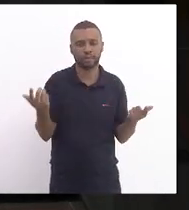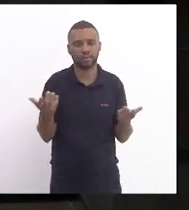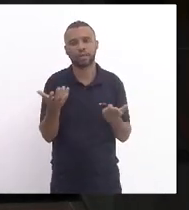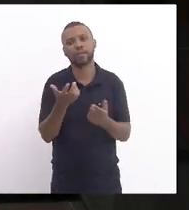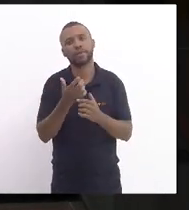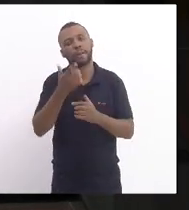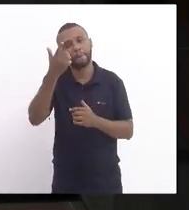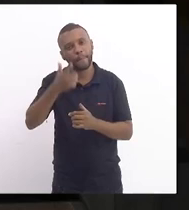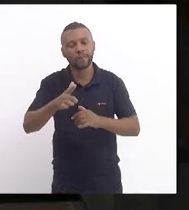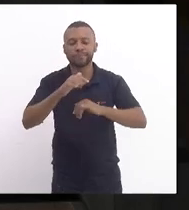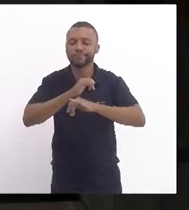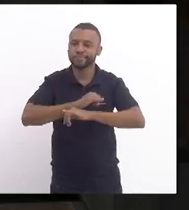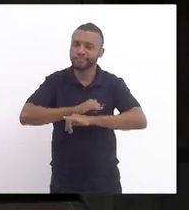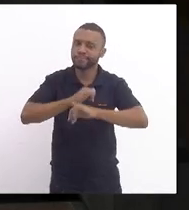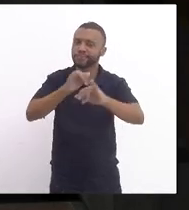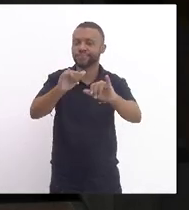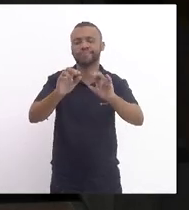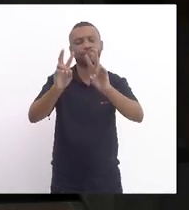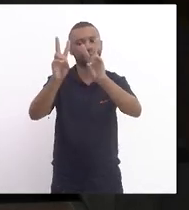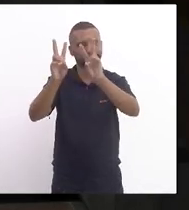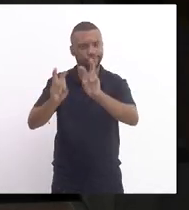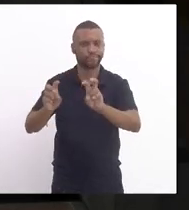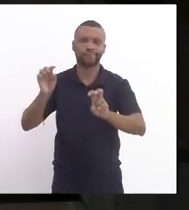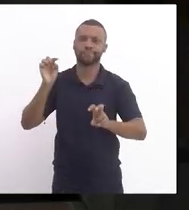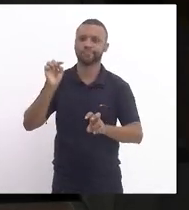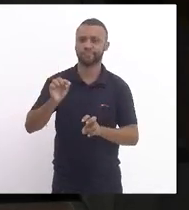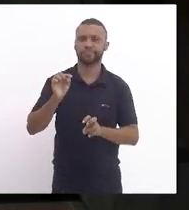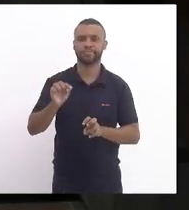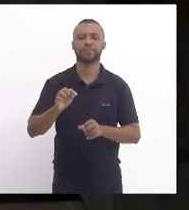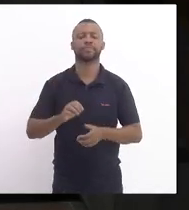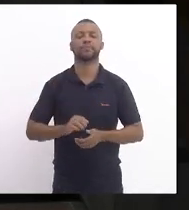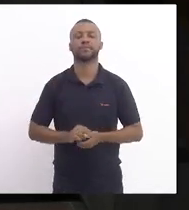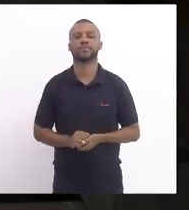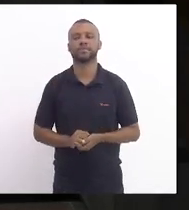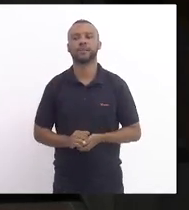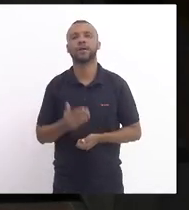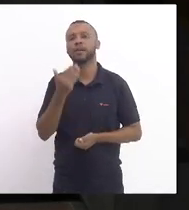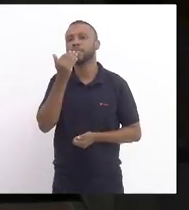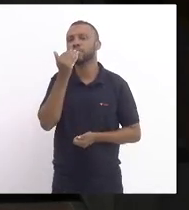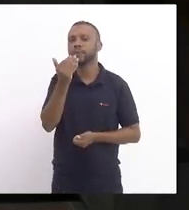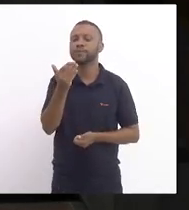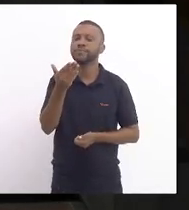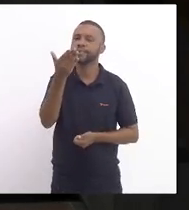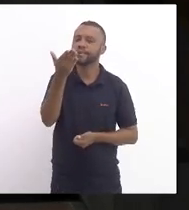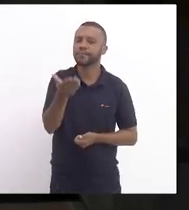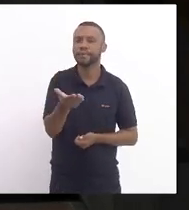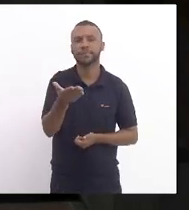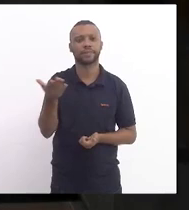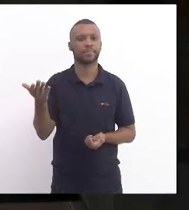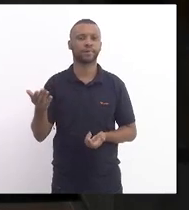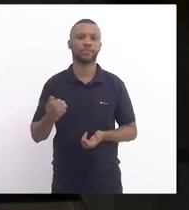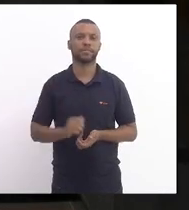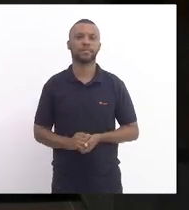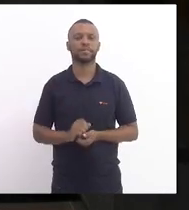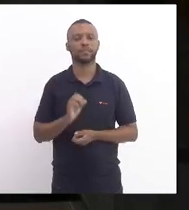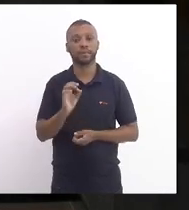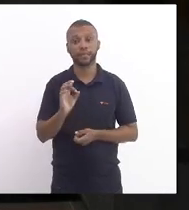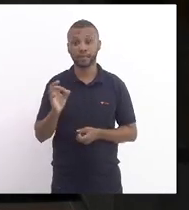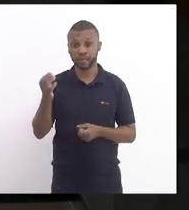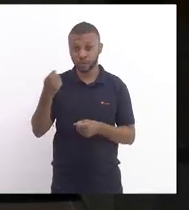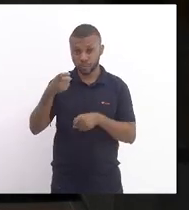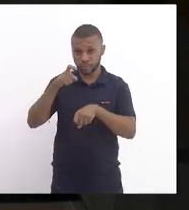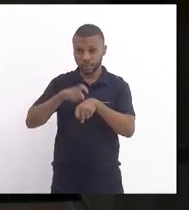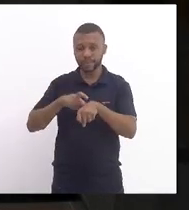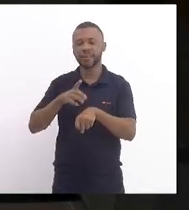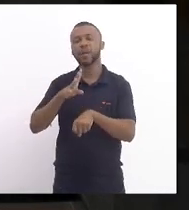vez enfatizar só questão e pedir a você lência e que assim que a